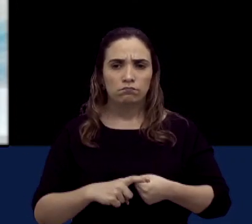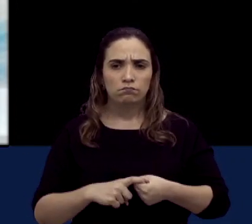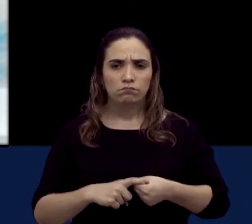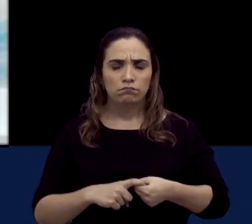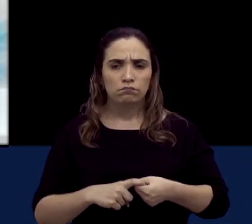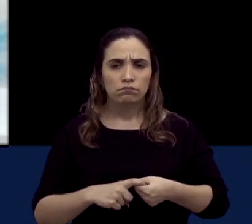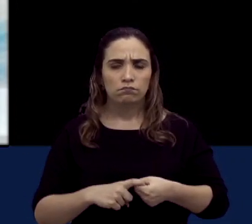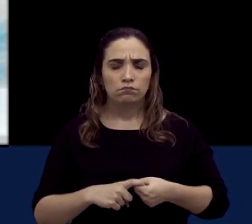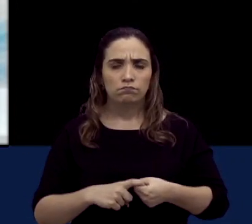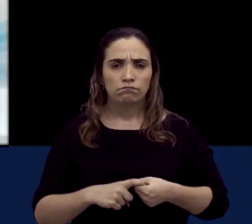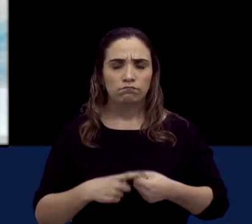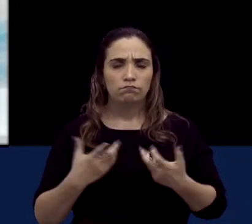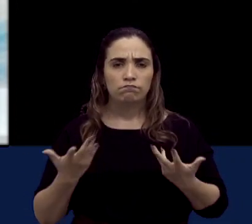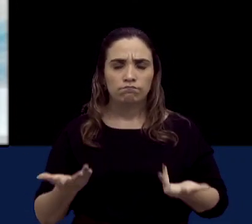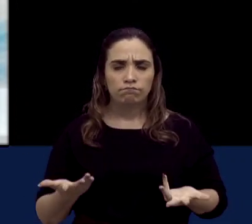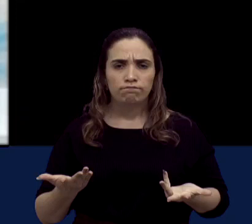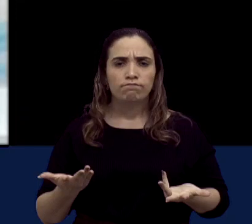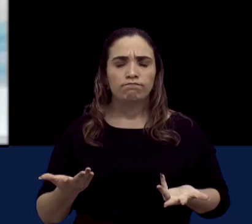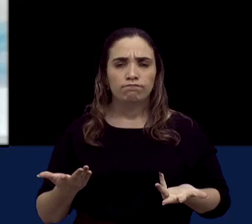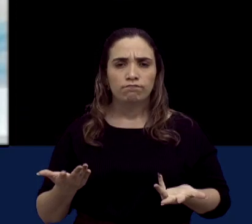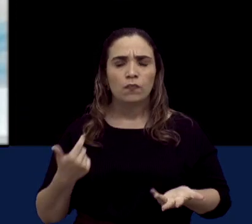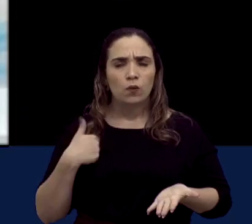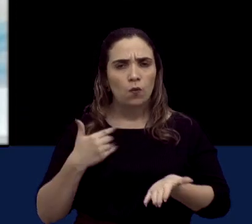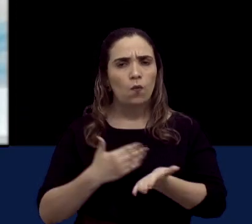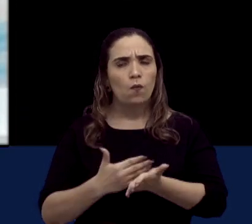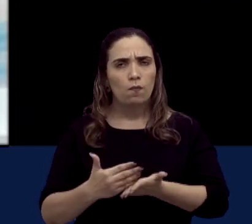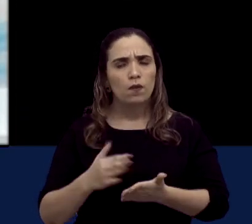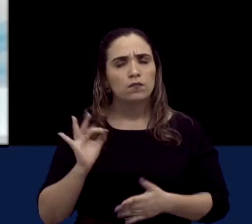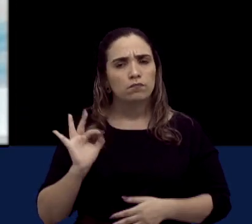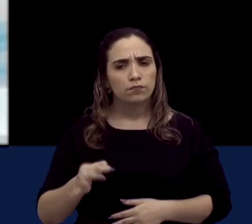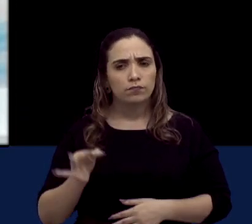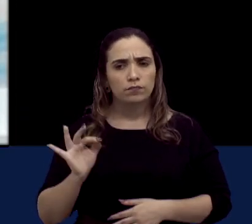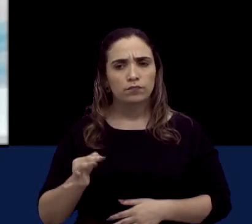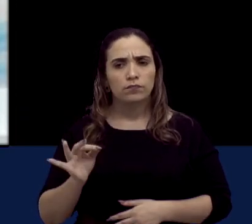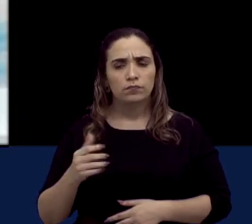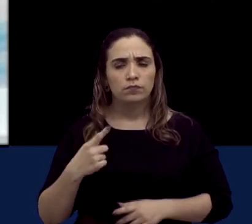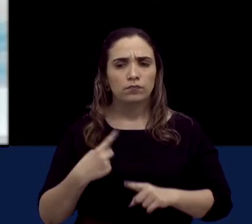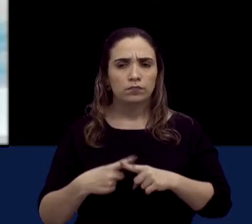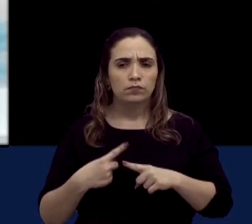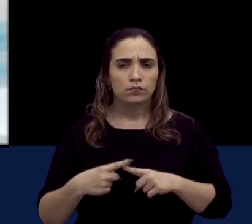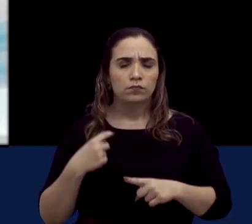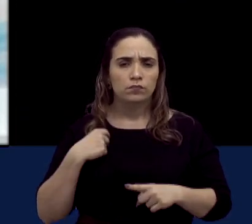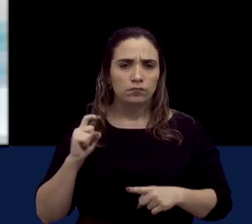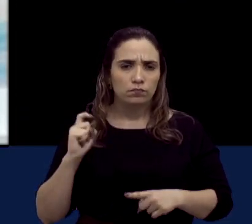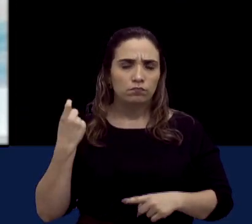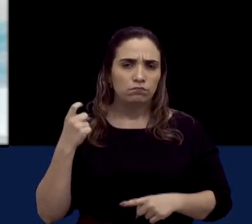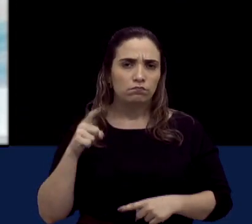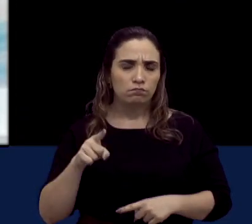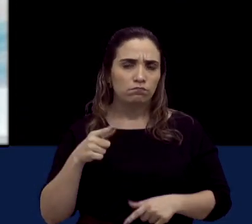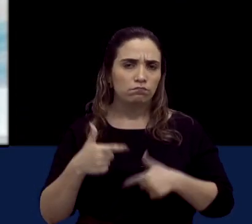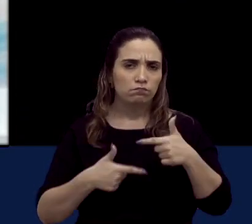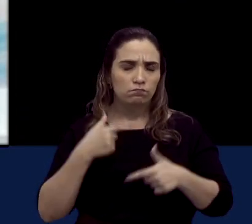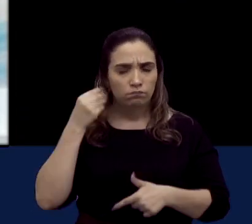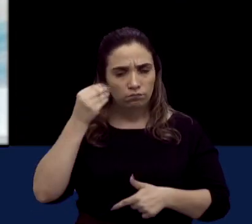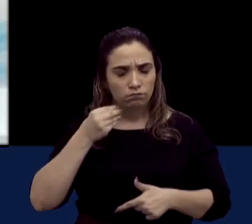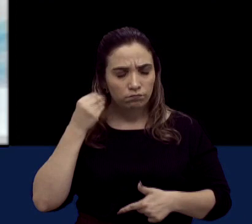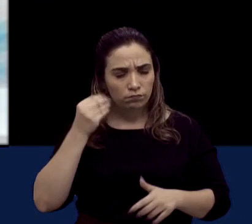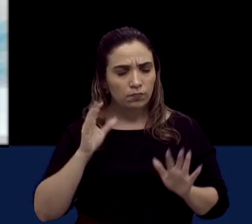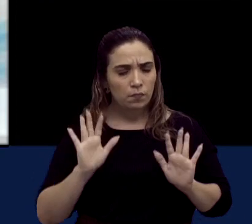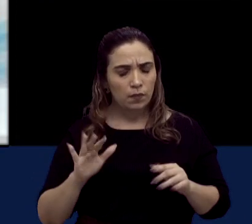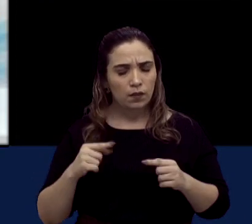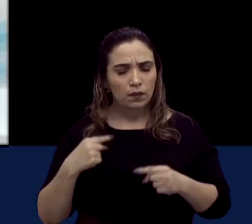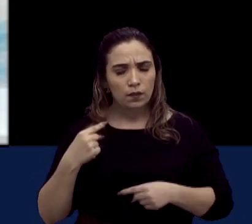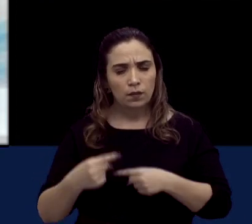Isso primeiramente fez muito sentido para mim, eu estou falando porque eu fiz parte desse processo, mas